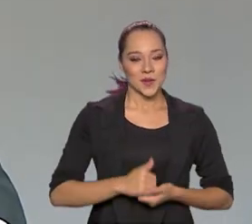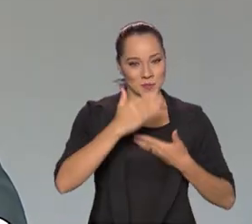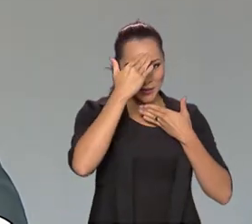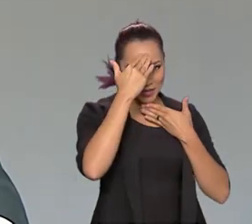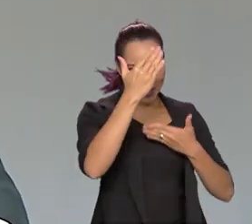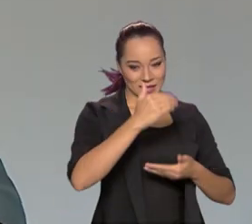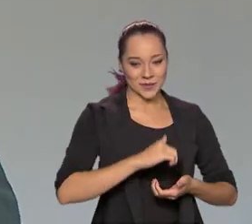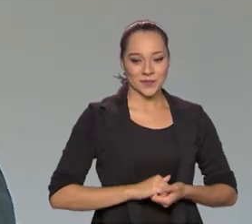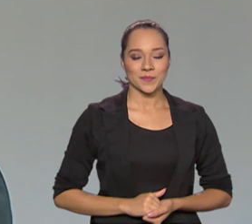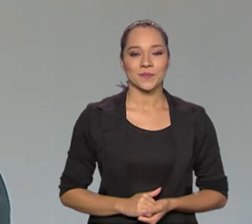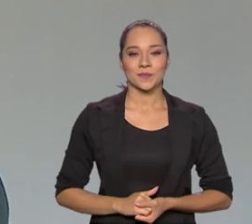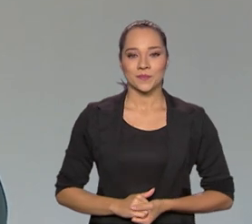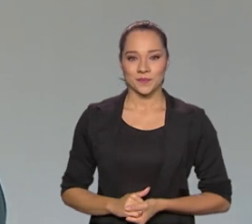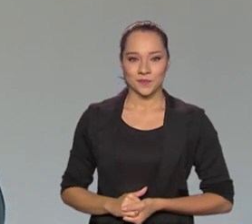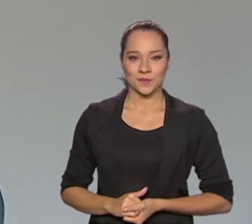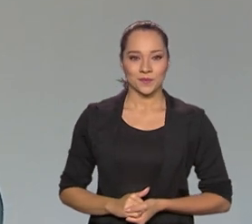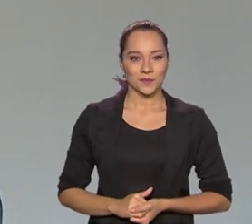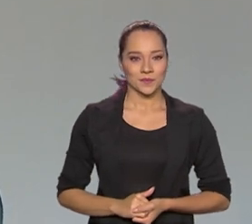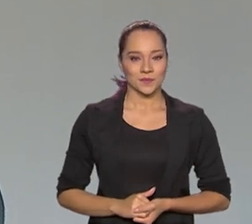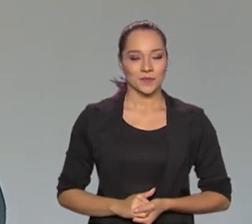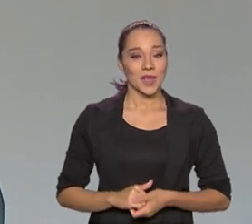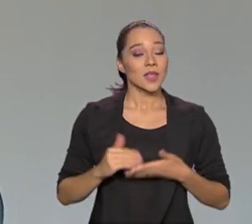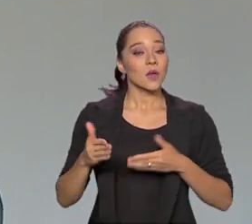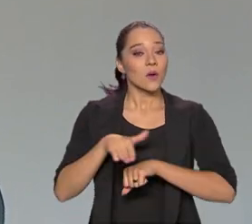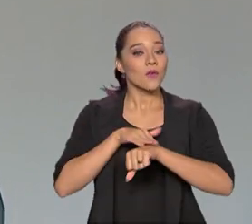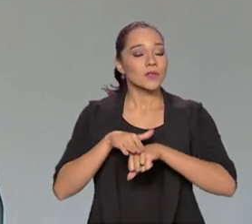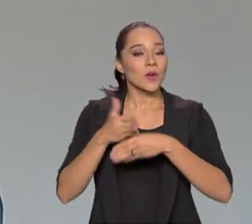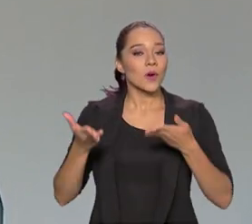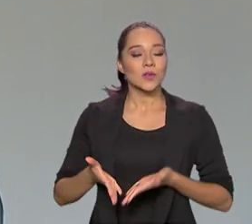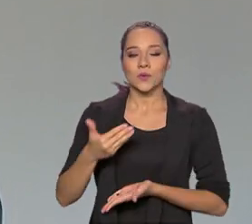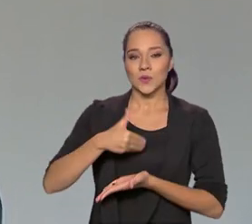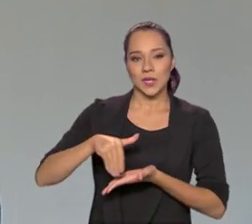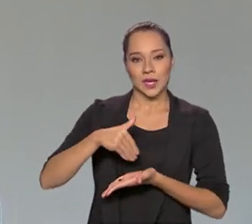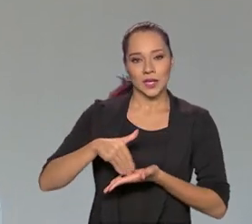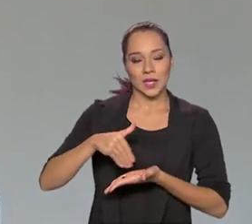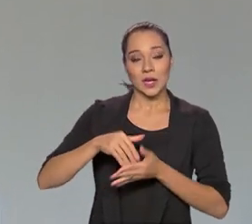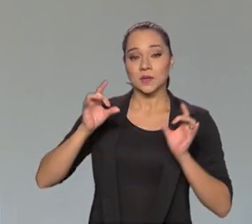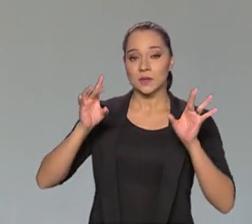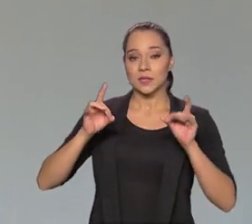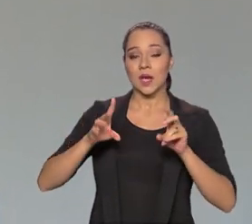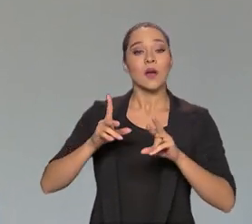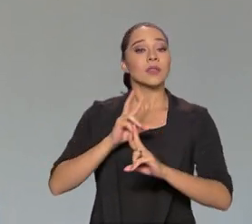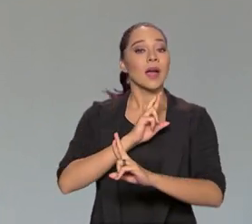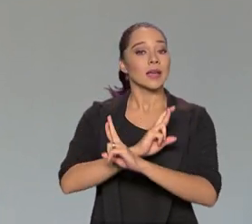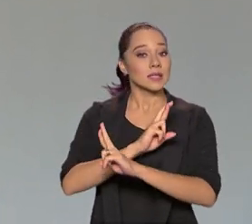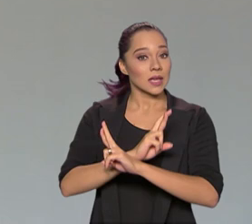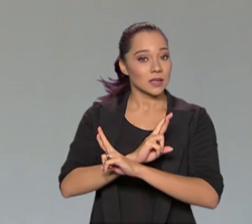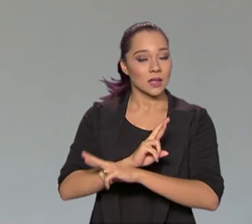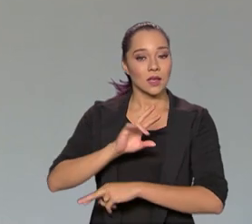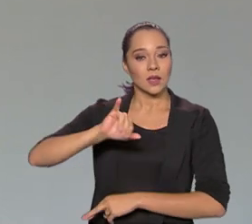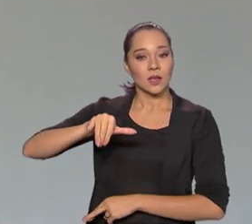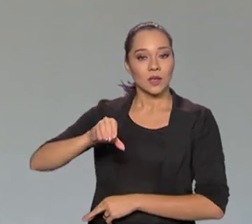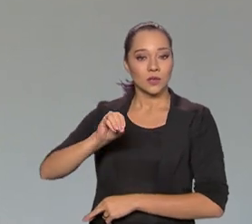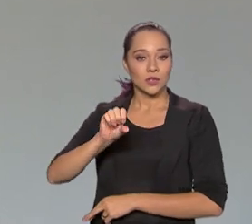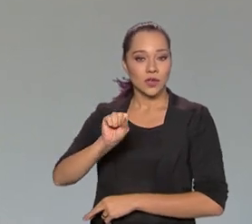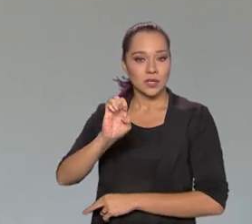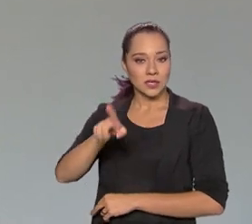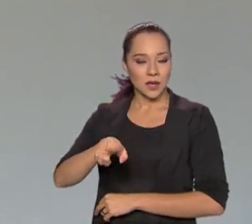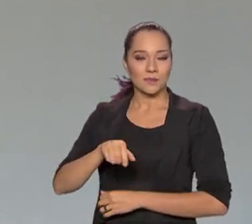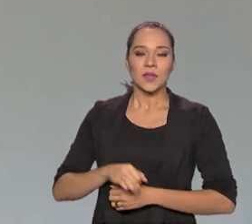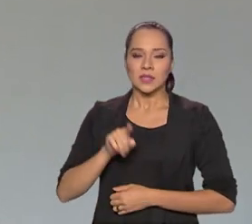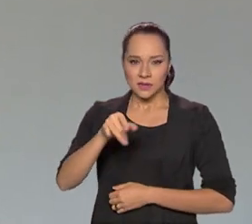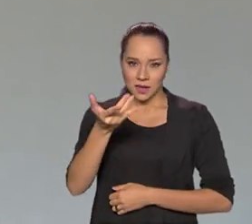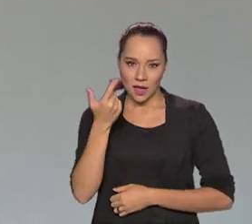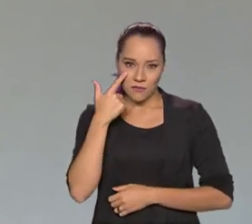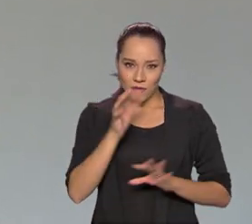obrigado, secretário. Eu conversei hoje com o secretário especial da Receita Federal, José Tostes. E se